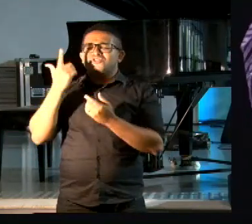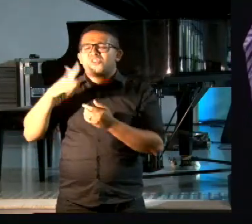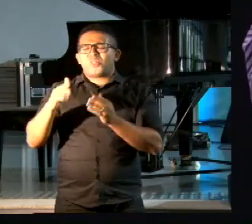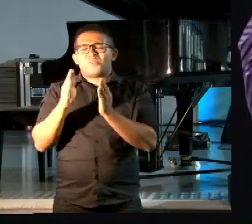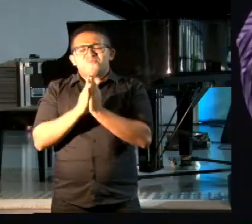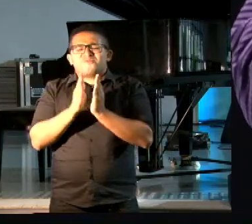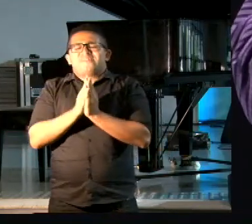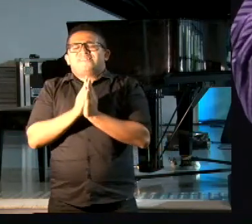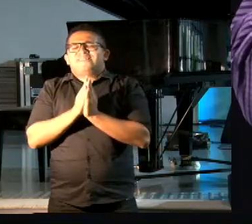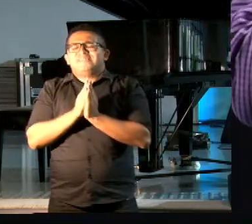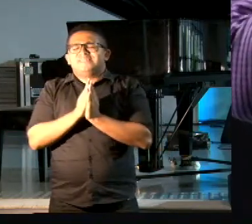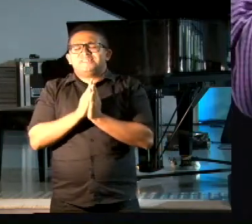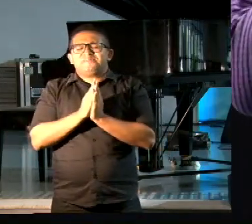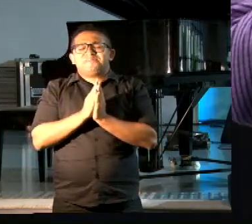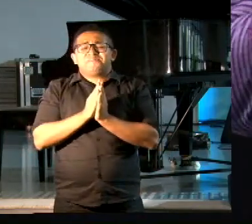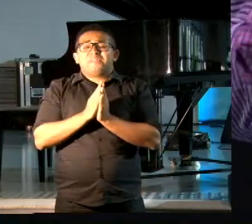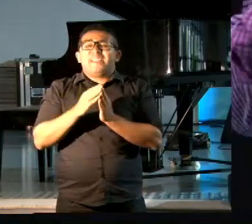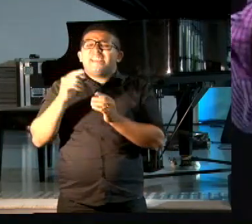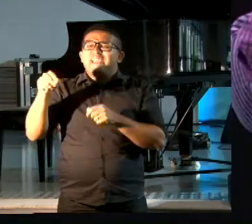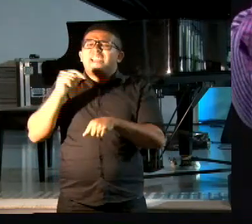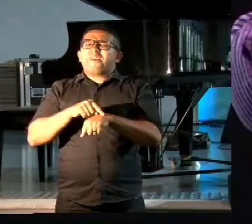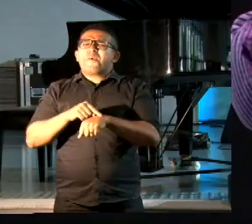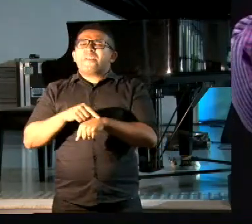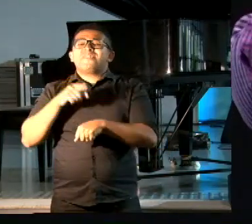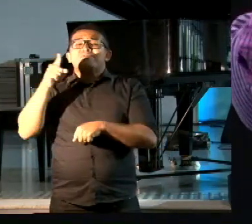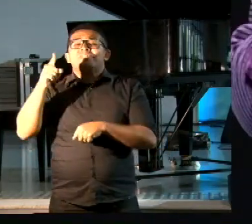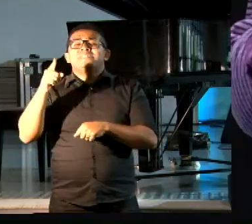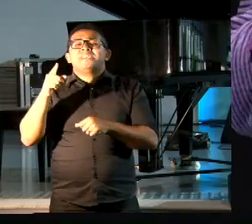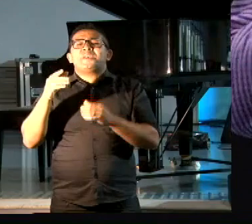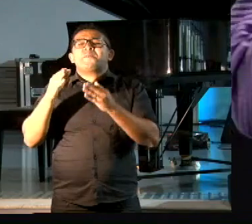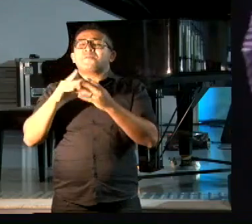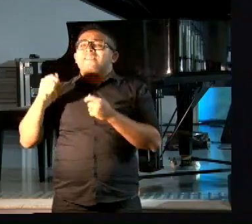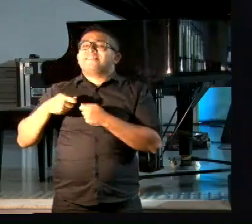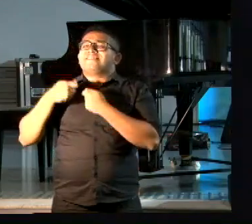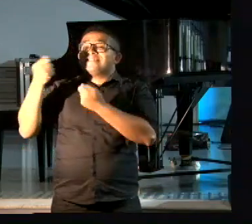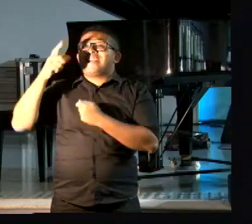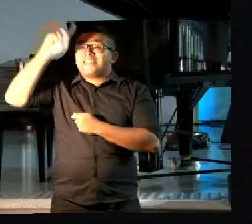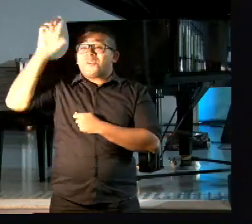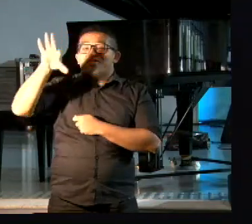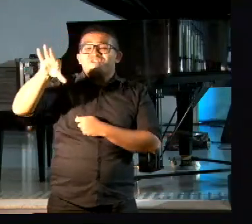olhos agora, porque este é o momento da sua consagração.